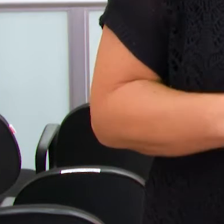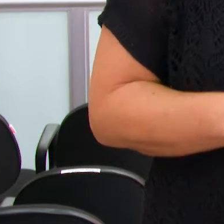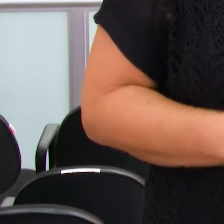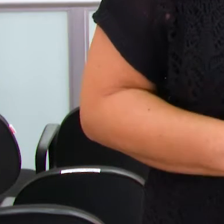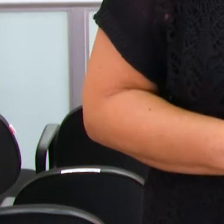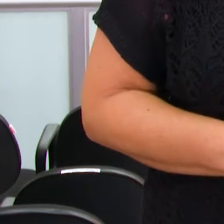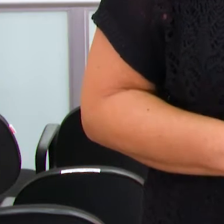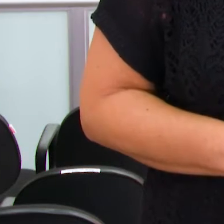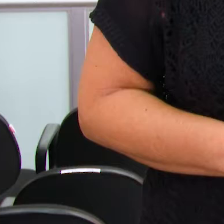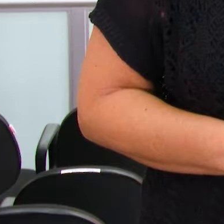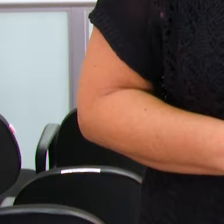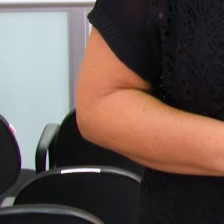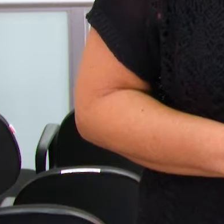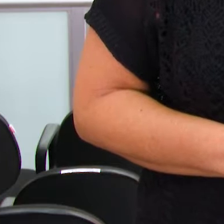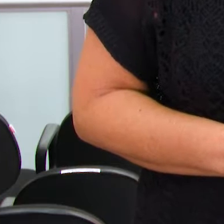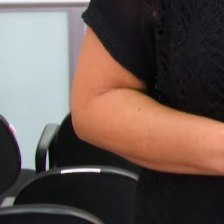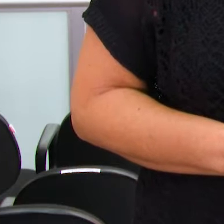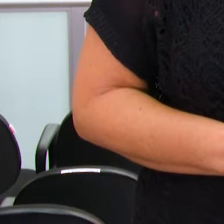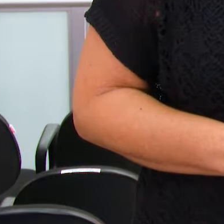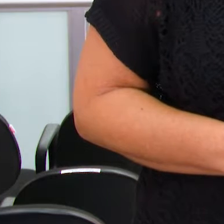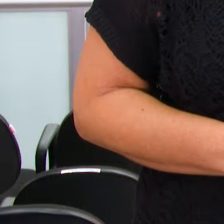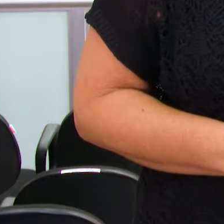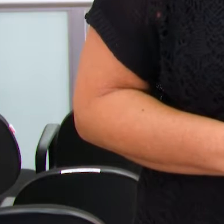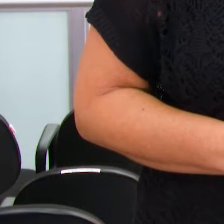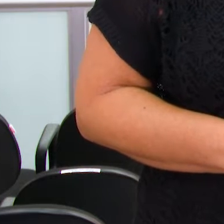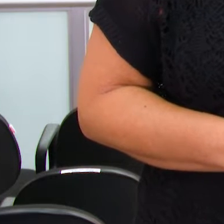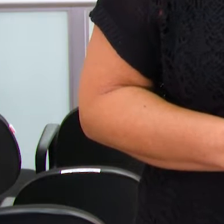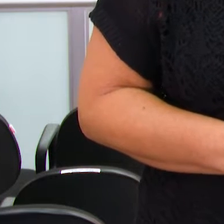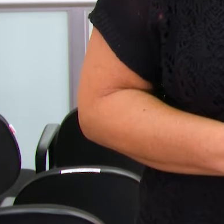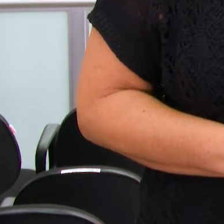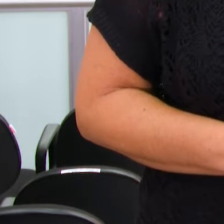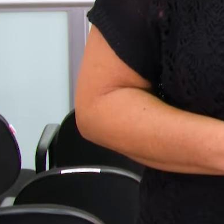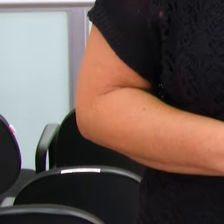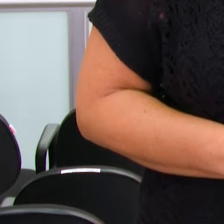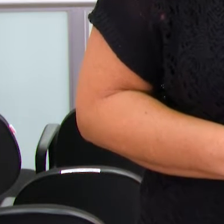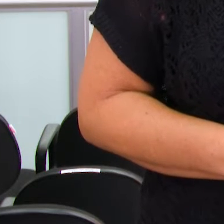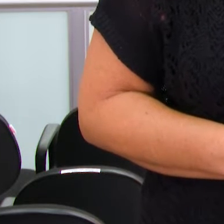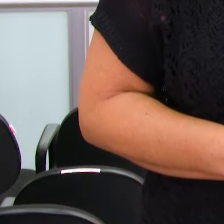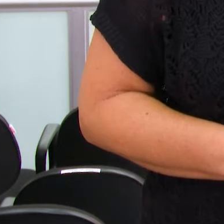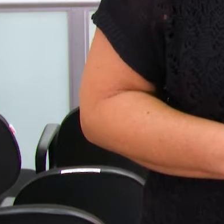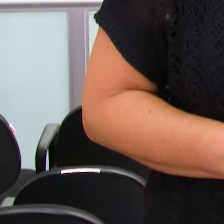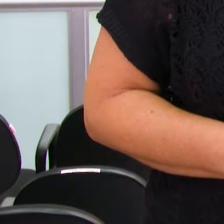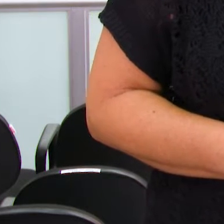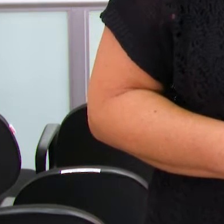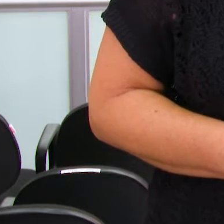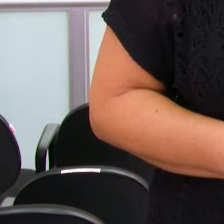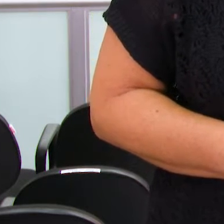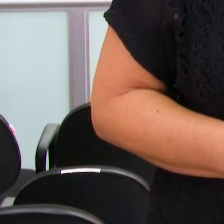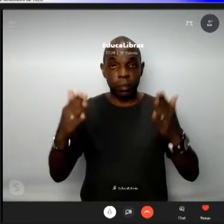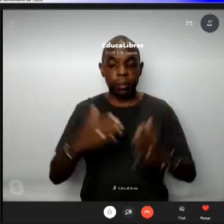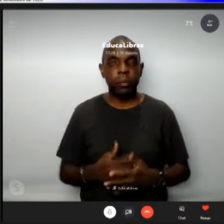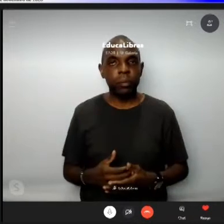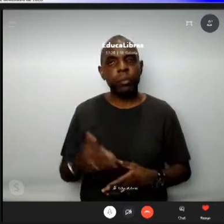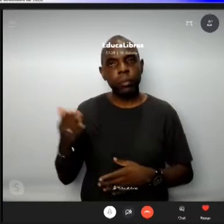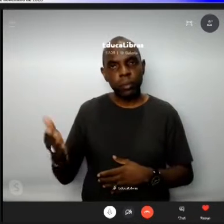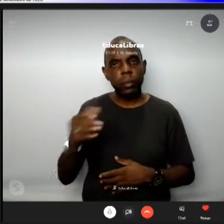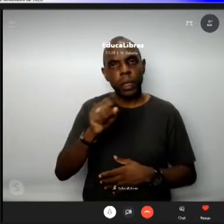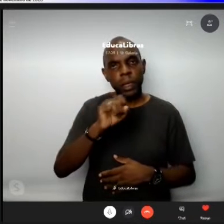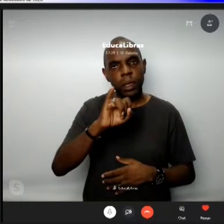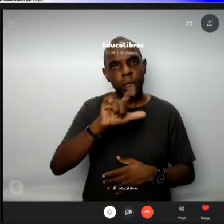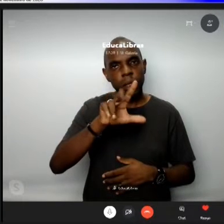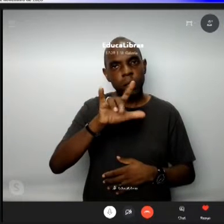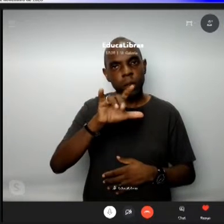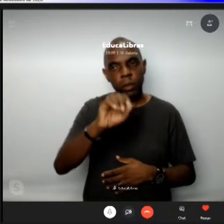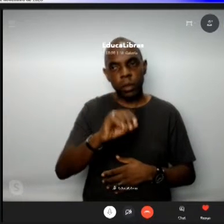quase 3 horas, você está no lugar certo para saber em minutos quais foram os destaques da noite. A sessão